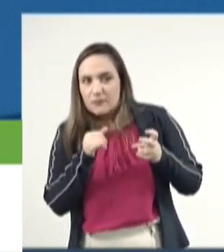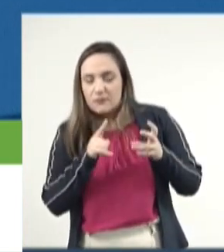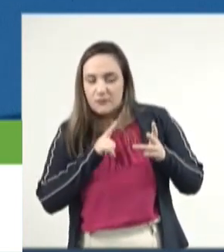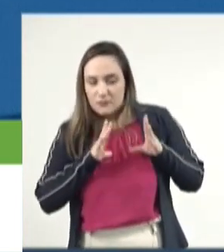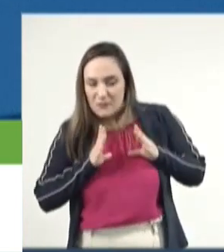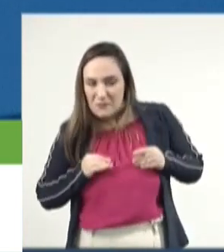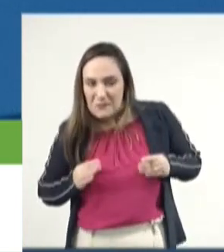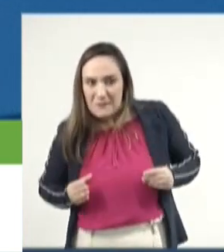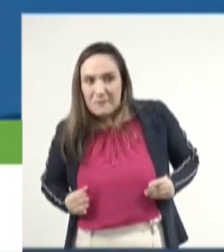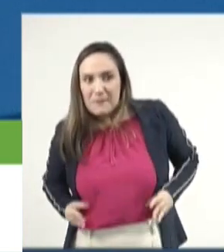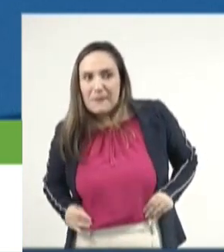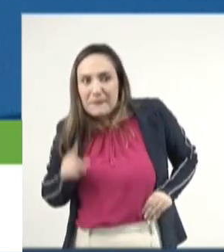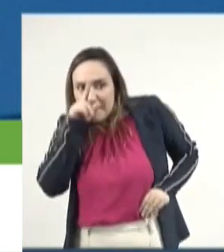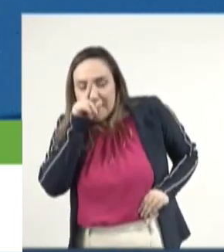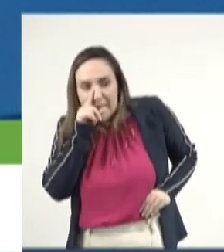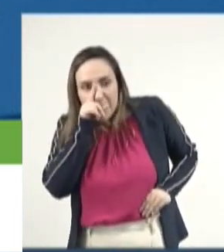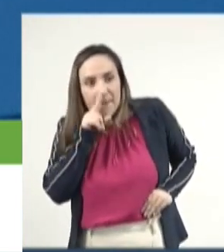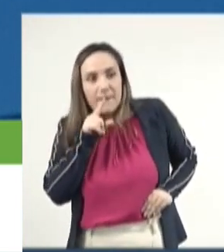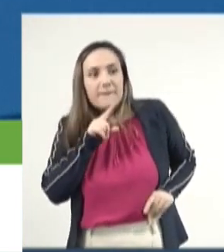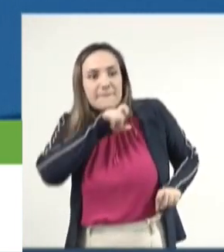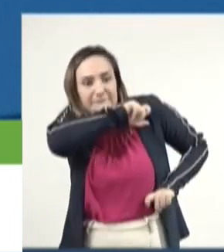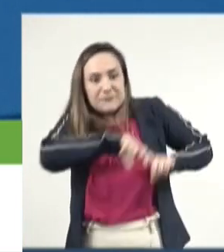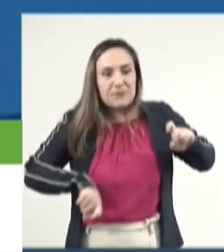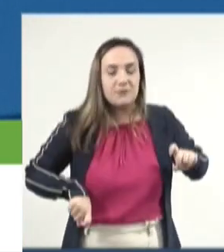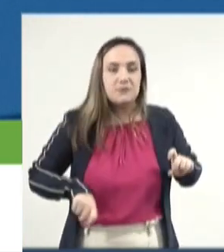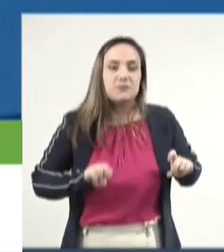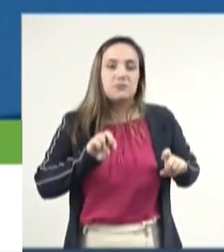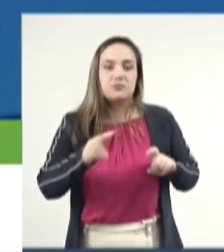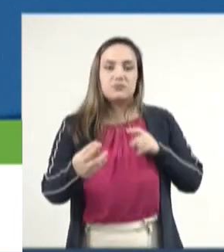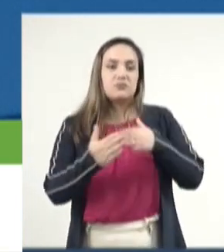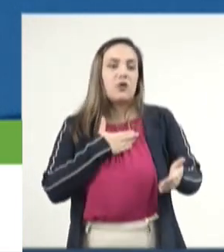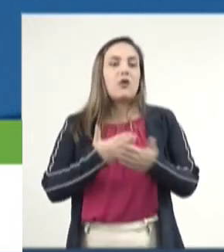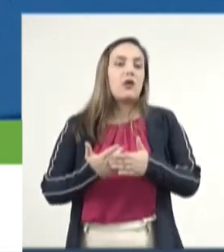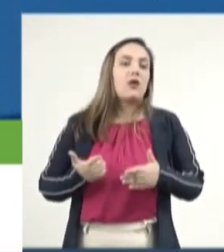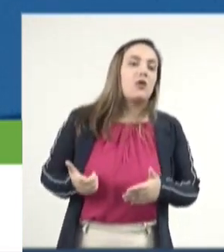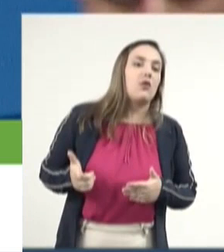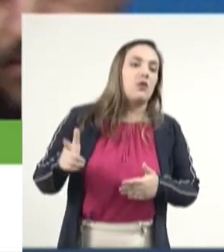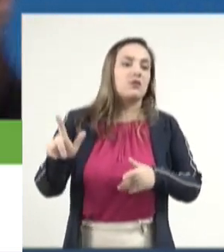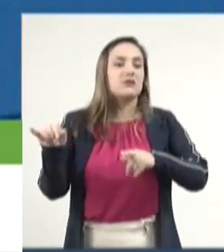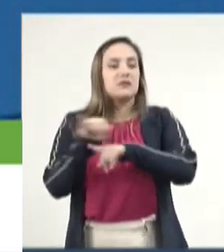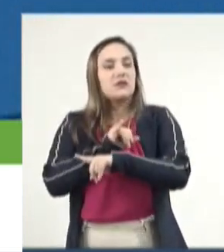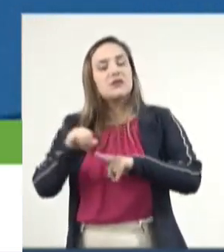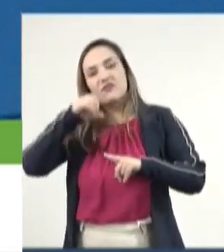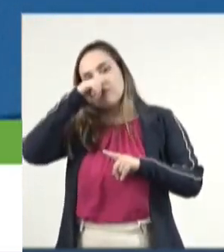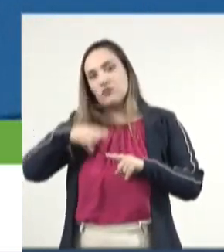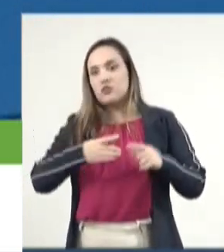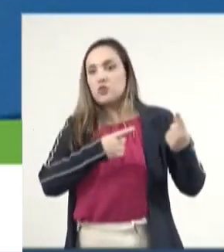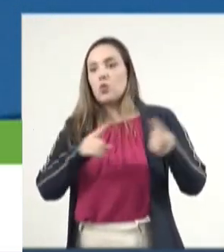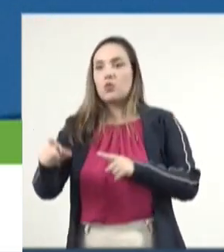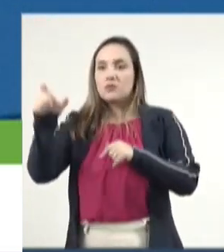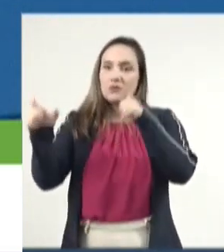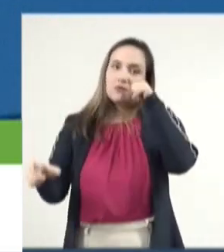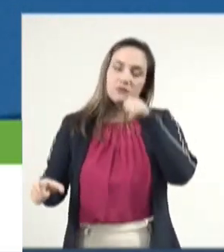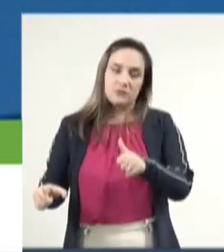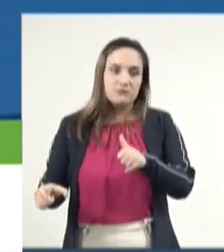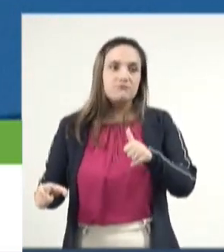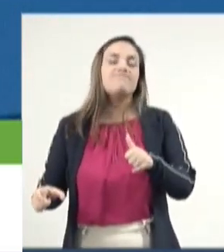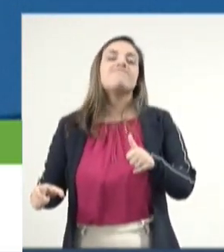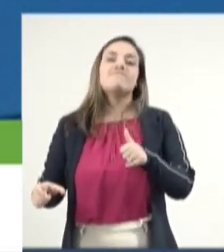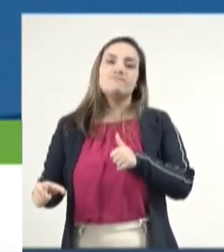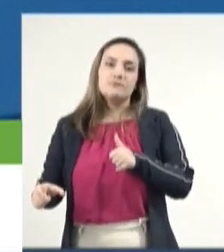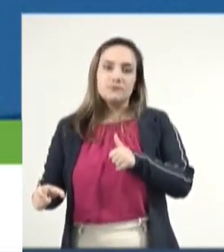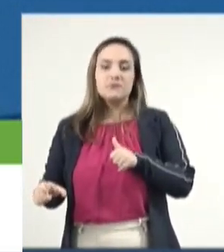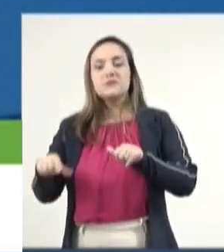assédio sexual e a cultura do estupro ou quaisquer outras formas de violência praticadas contra a mulher que